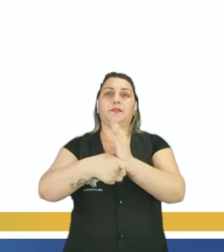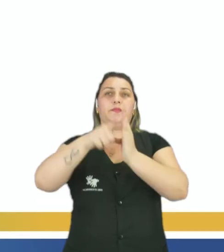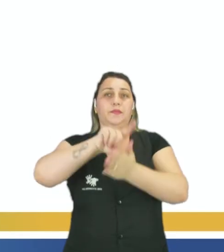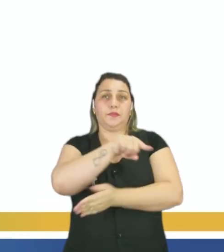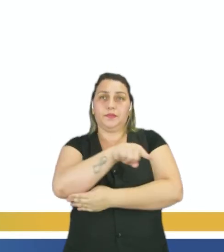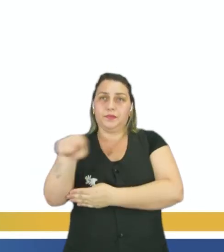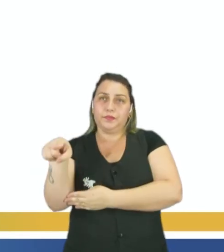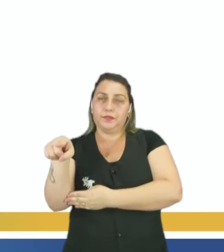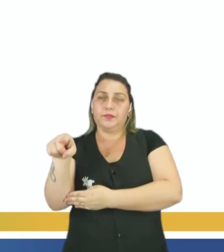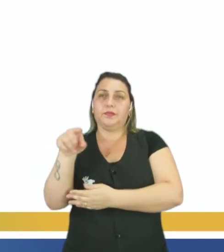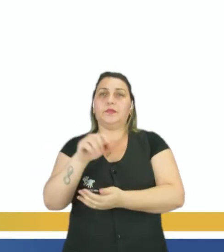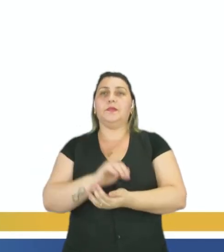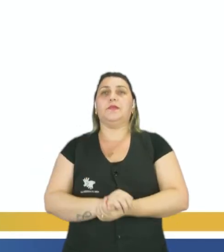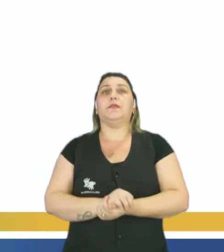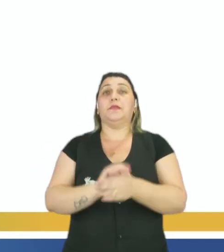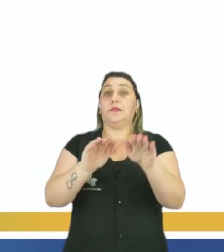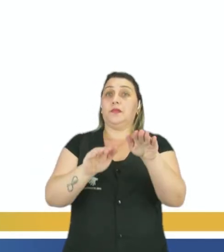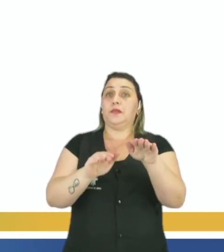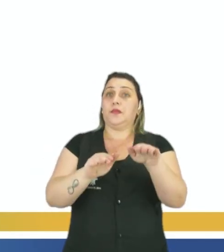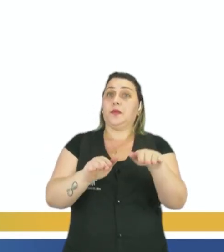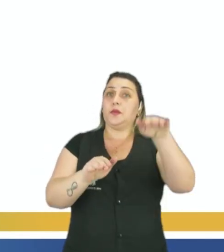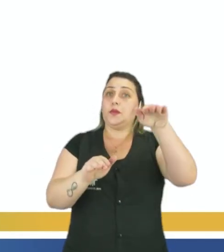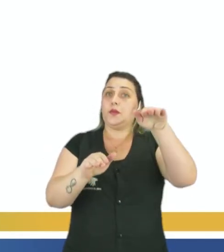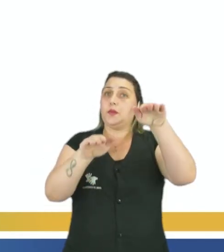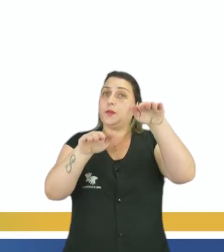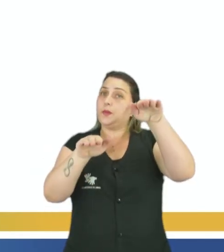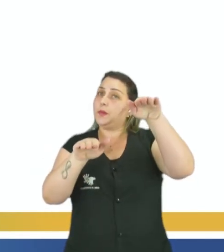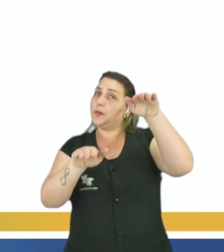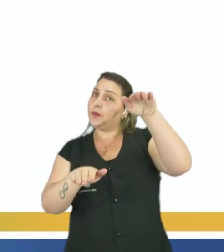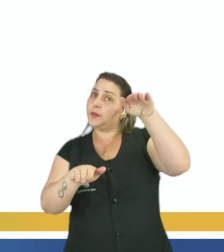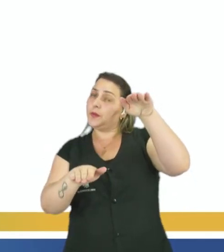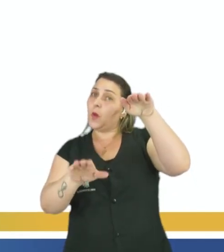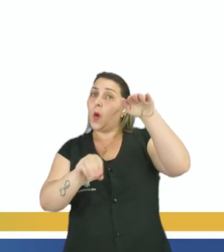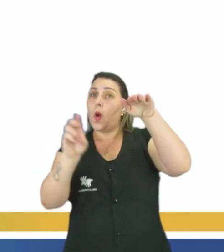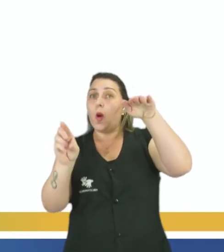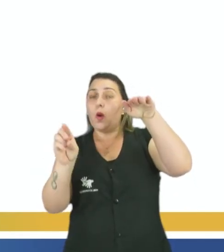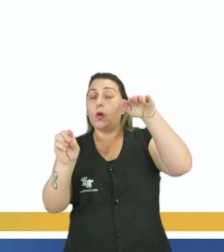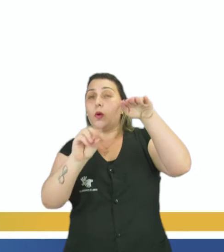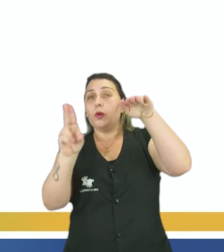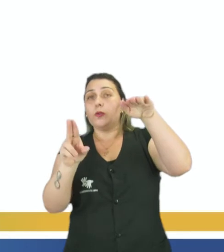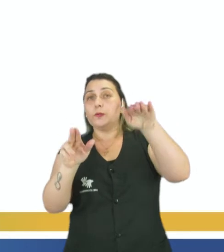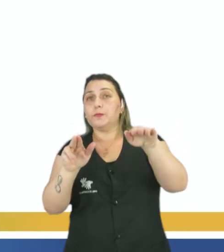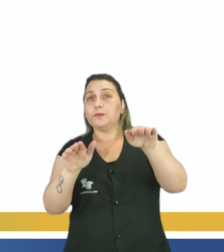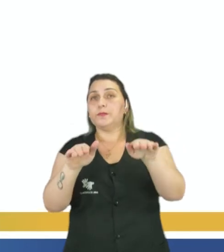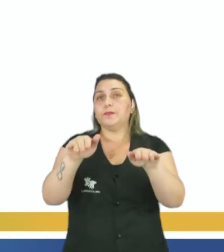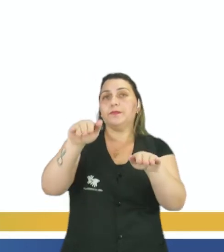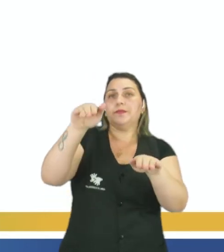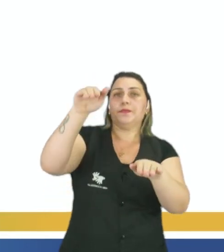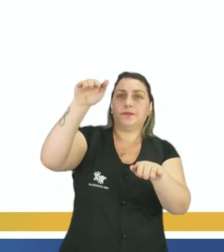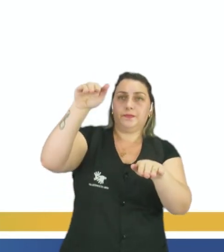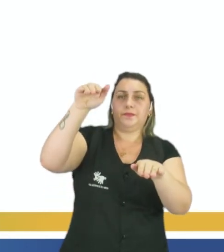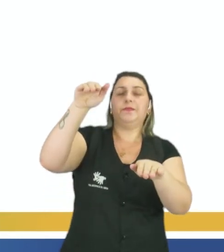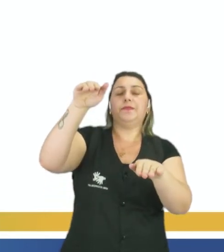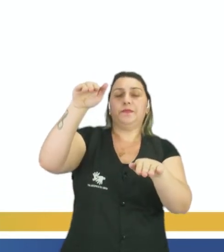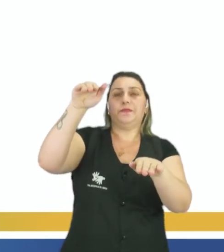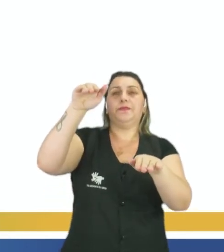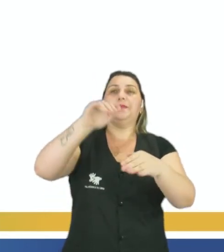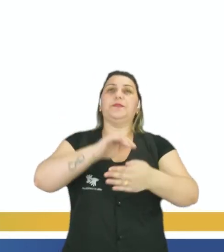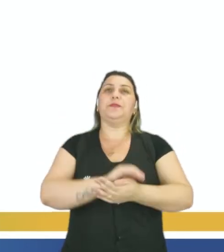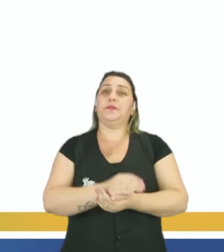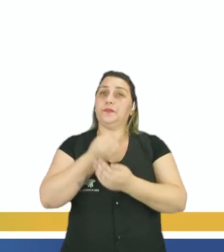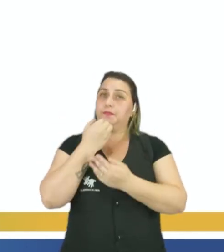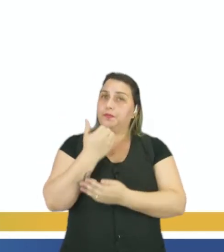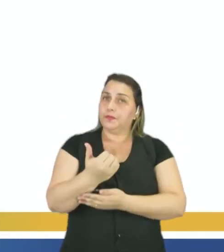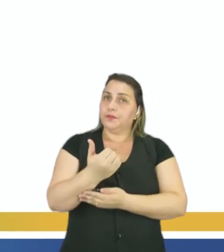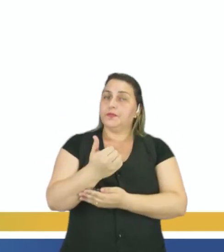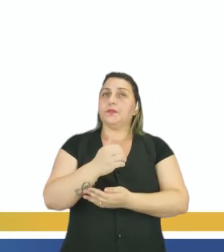pela definição, é quando uma cresce, a outra decresce. Ou quando uma diminui, a outra aumenta. Tudo